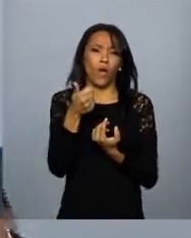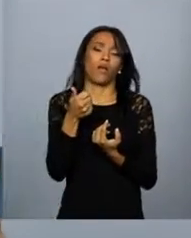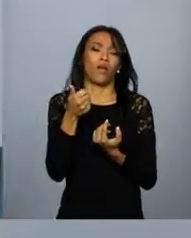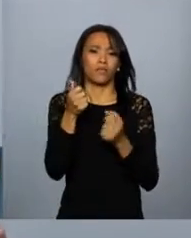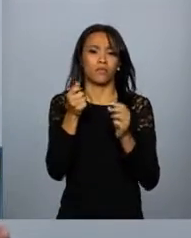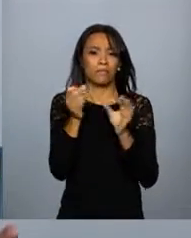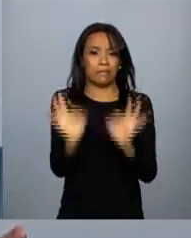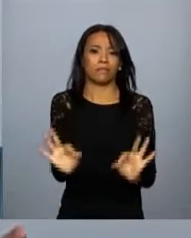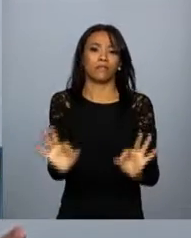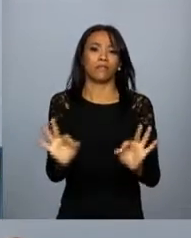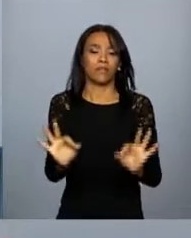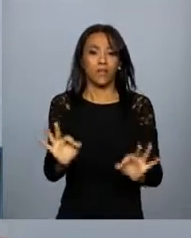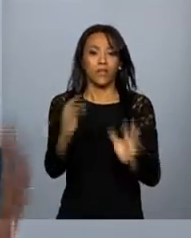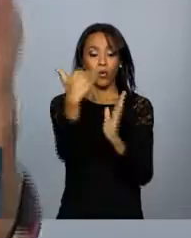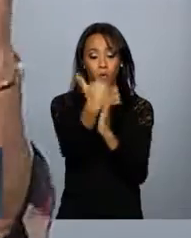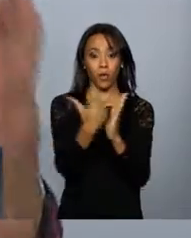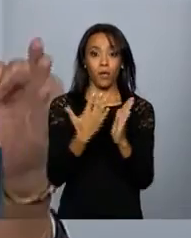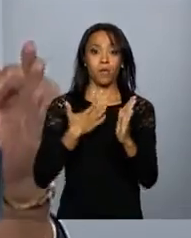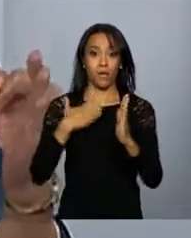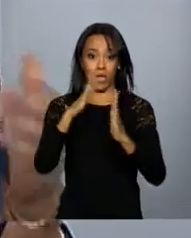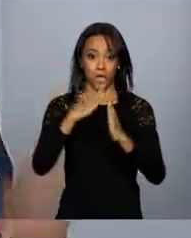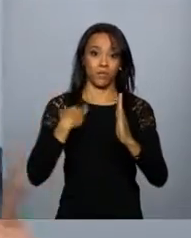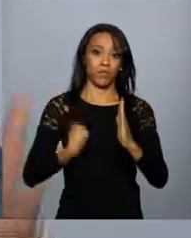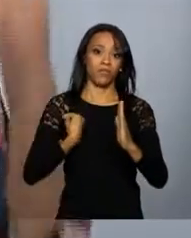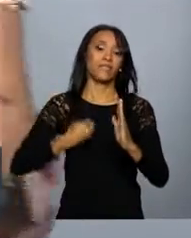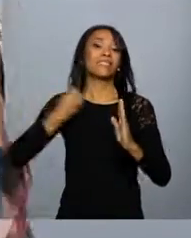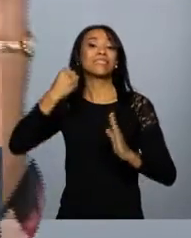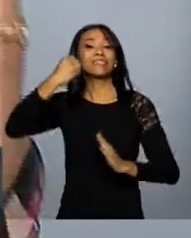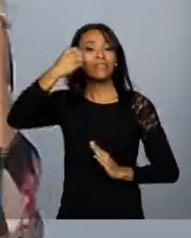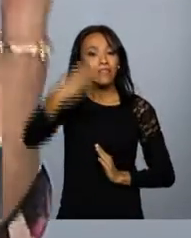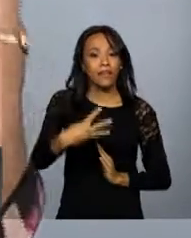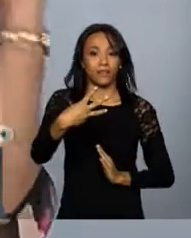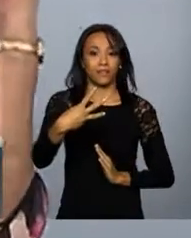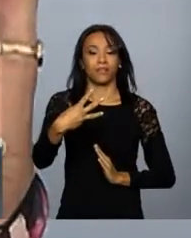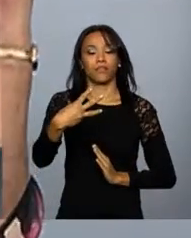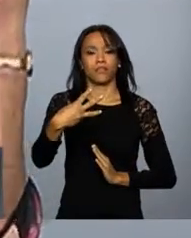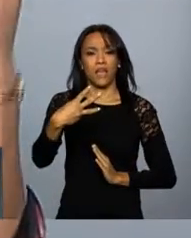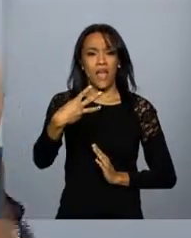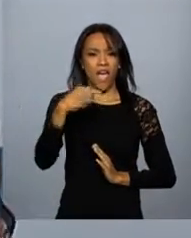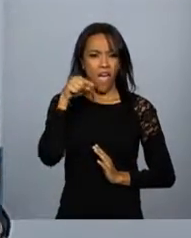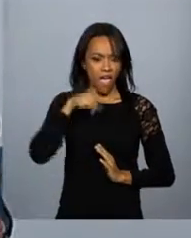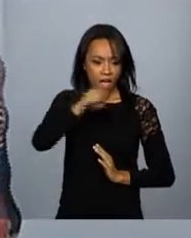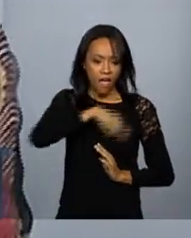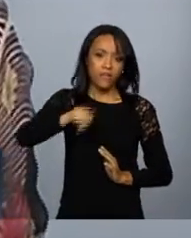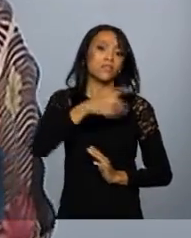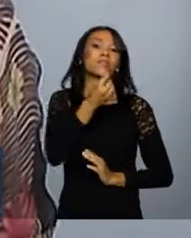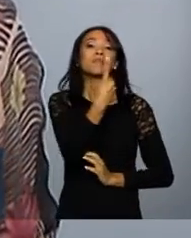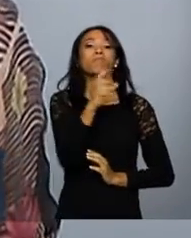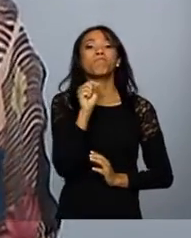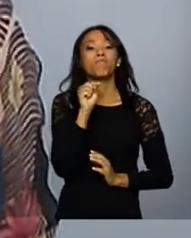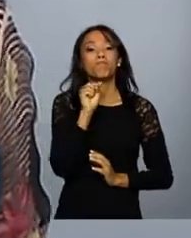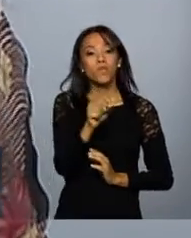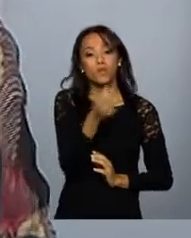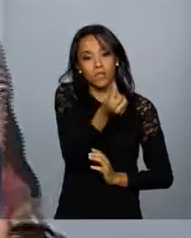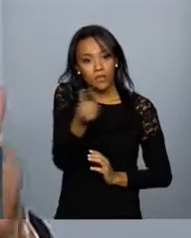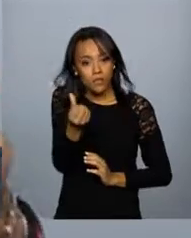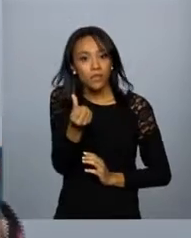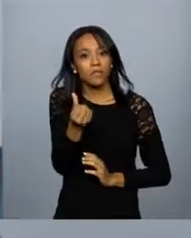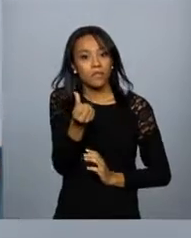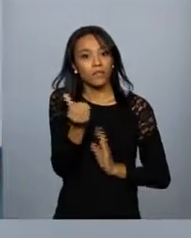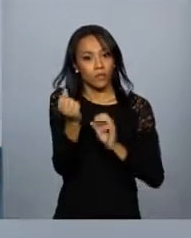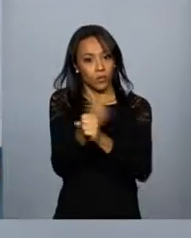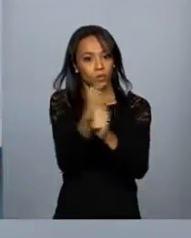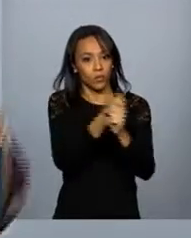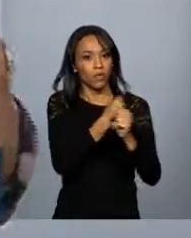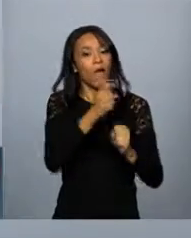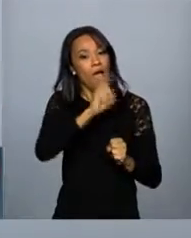o programa Minha Casa Minha Vida 3, porque essas 1.600 fazem parte do Minha